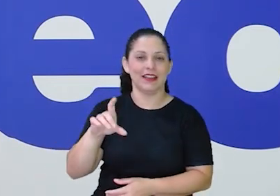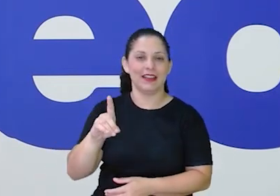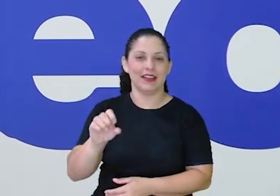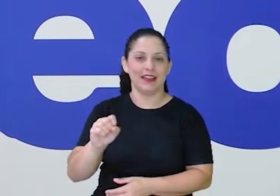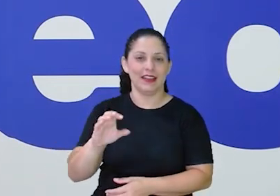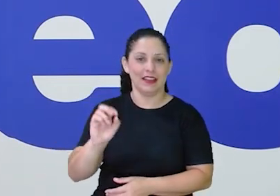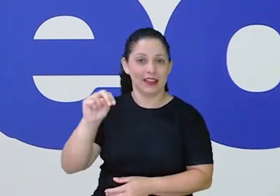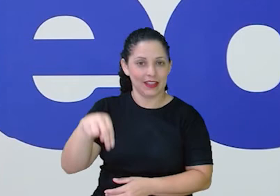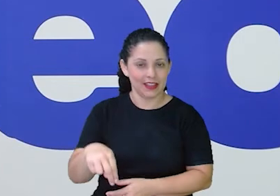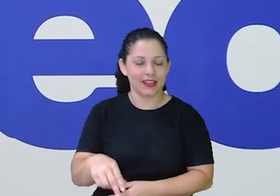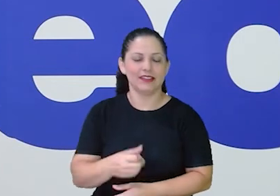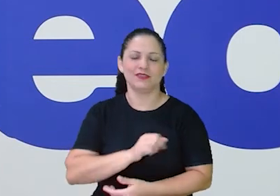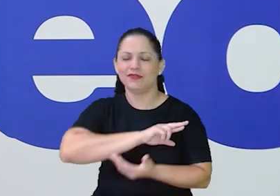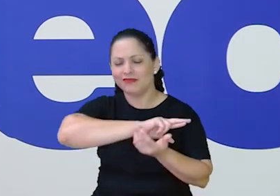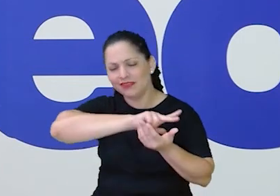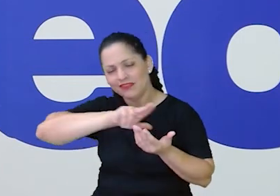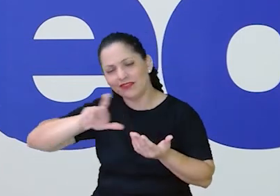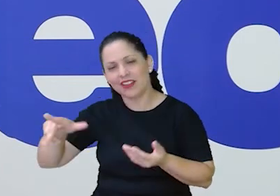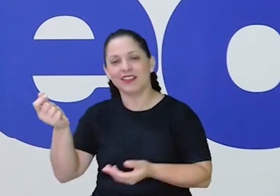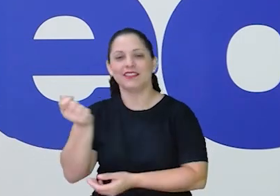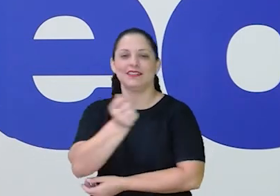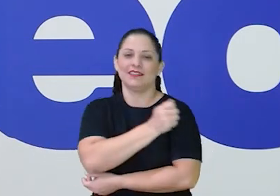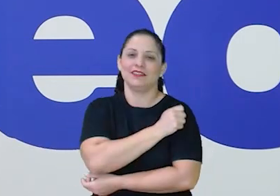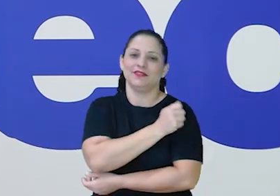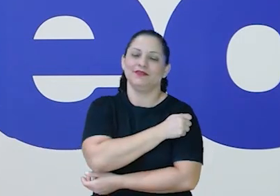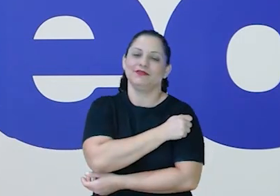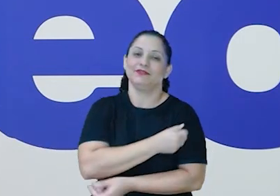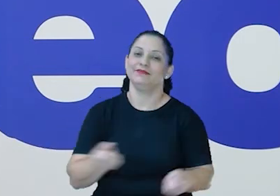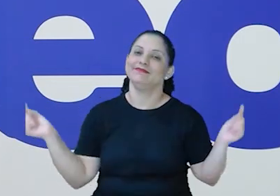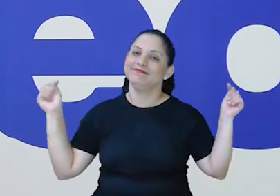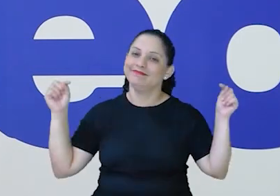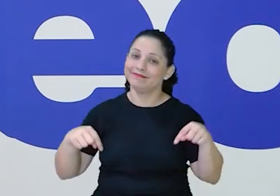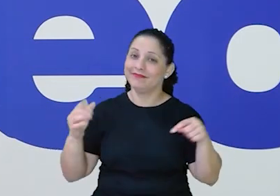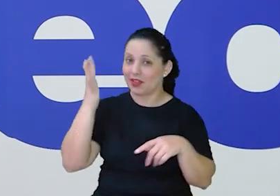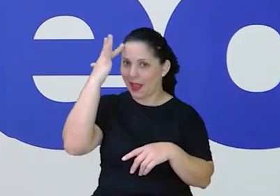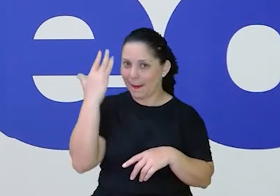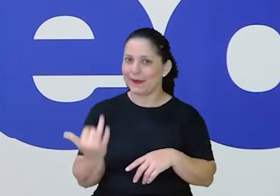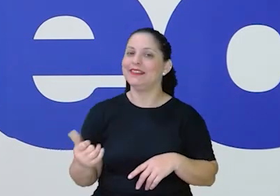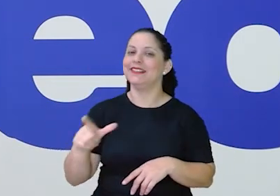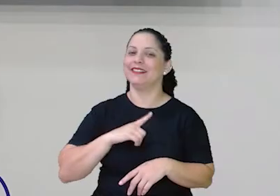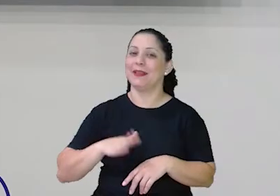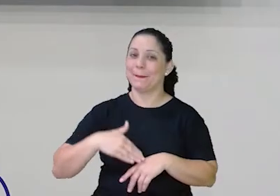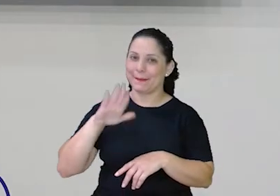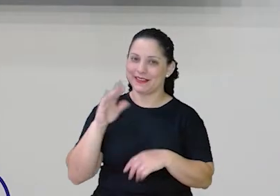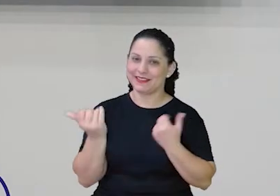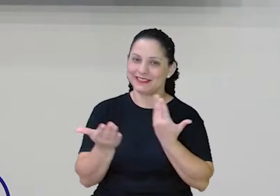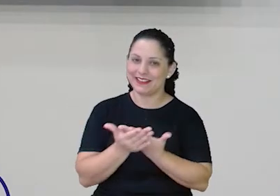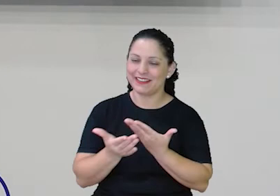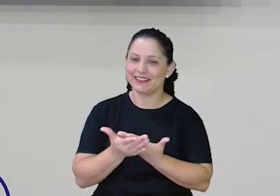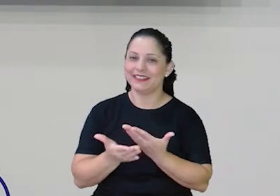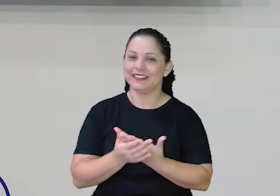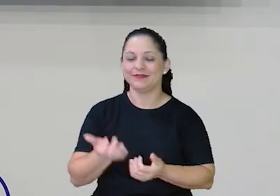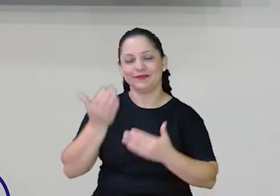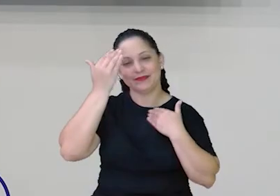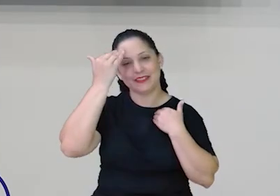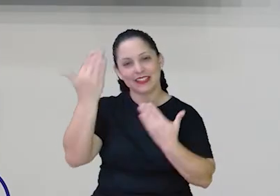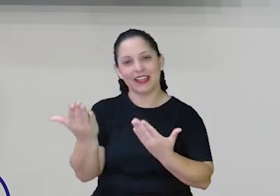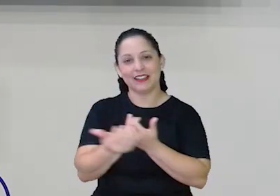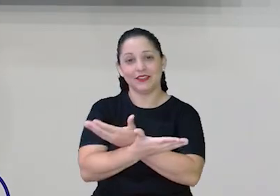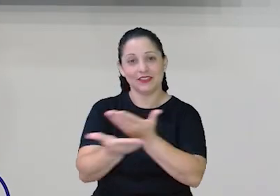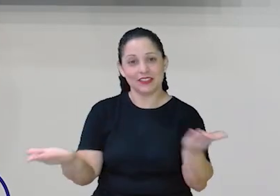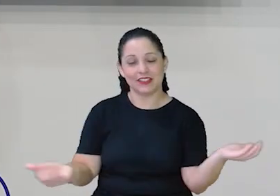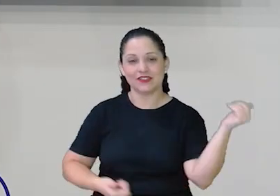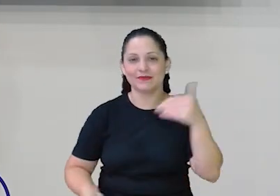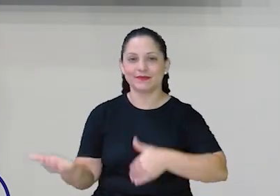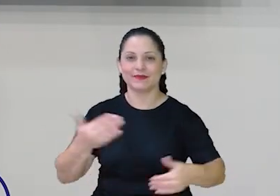Beatriz, de todos aqueles que estavam aqui conosco hoje. E a gente amanhã tem mais. Isso mesmo, professora Mauricéia. Muito obrigada pela sua